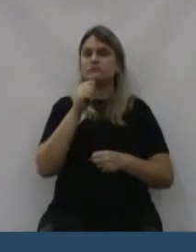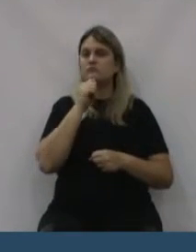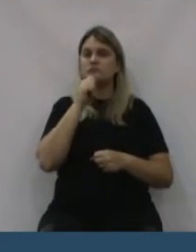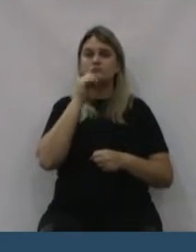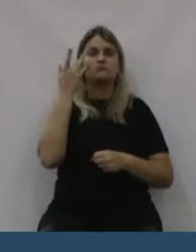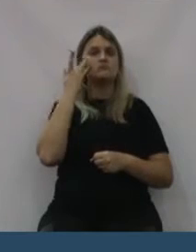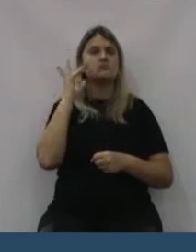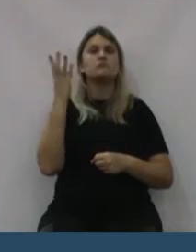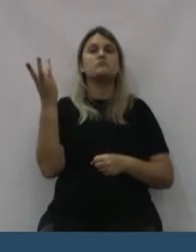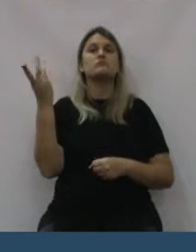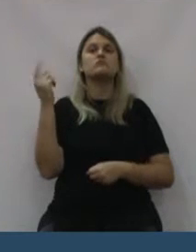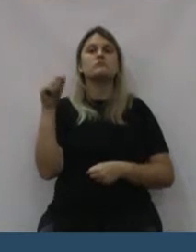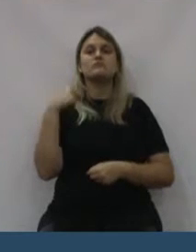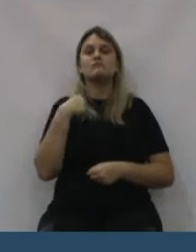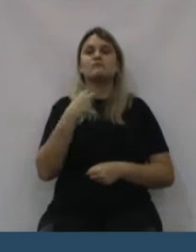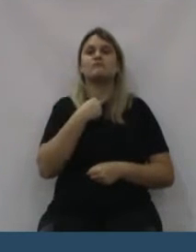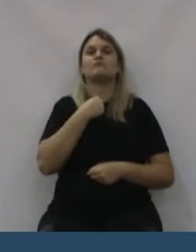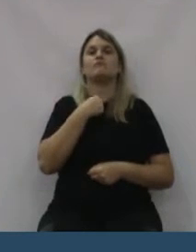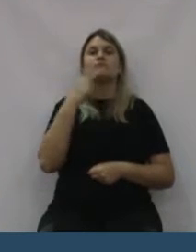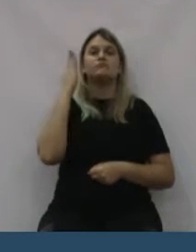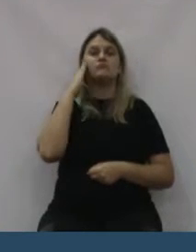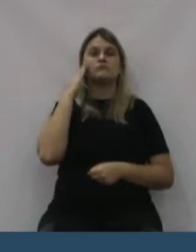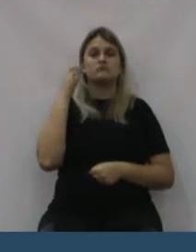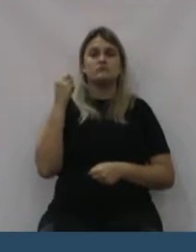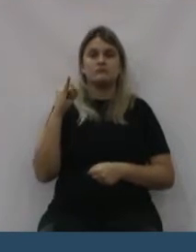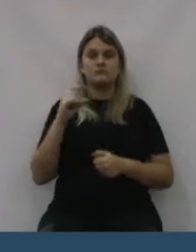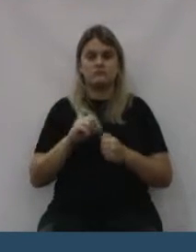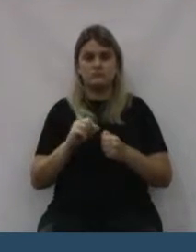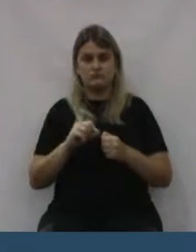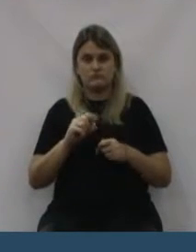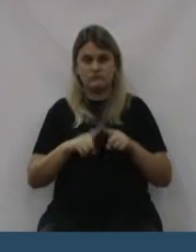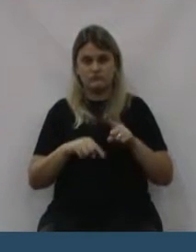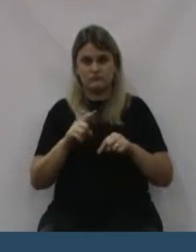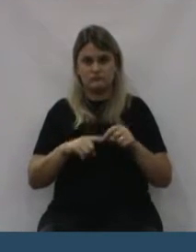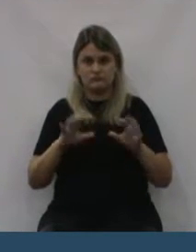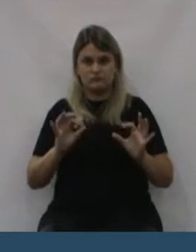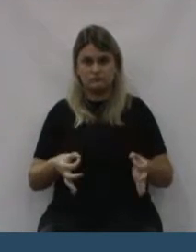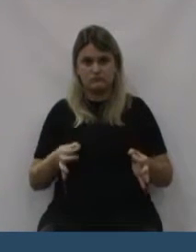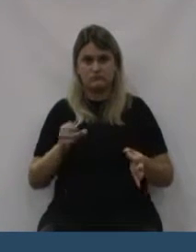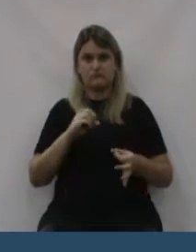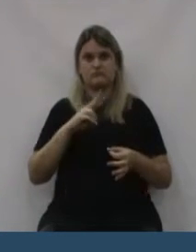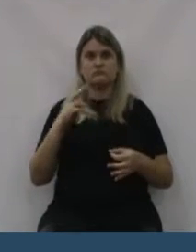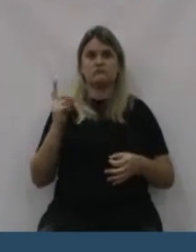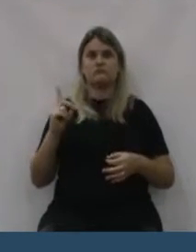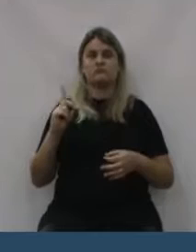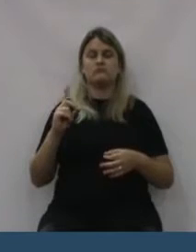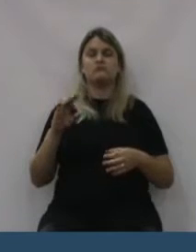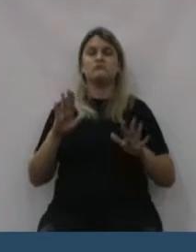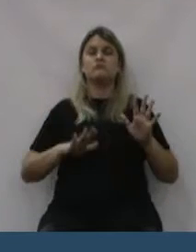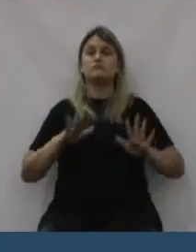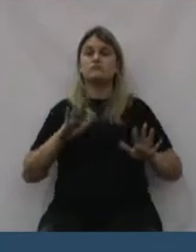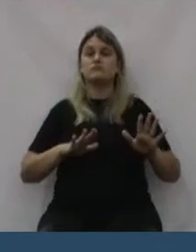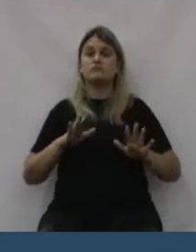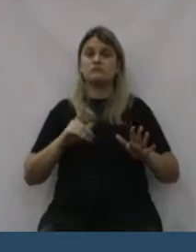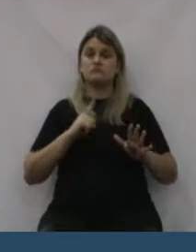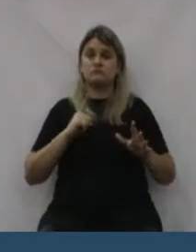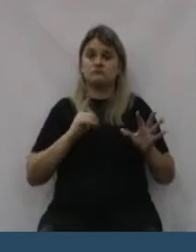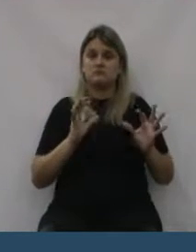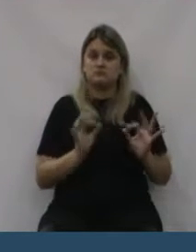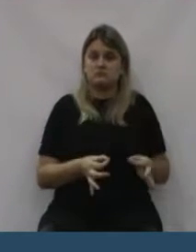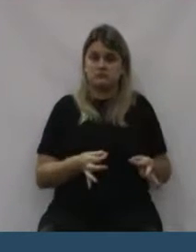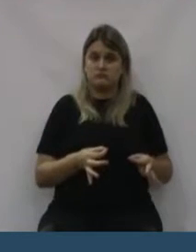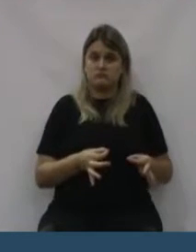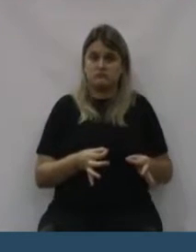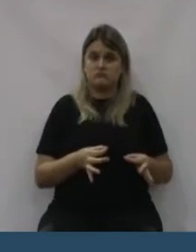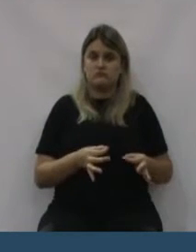ainda não apresentei esse projeto de emenda à lei orgânica, que fiz um ofício, um pedido, um requerimento ao Executivo Municipal